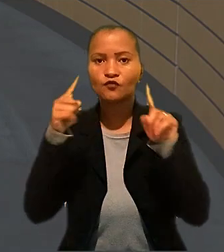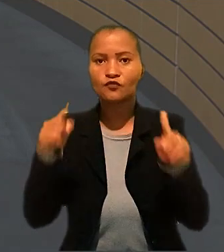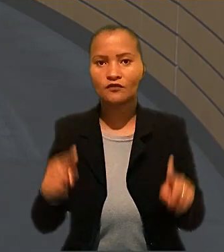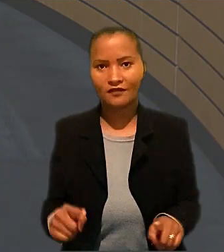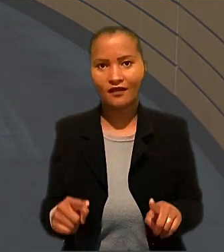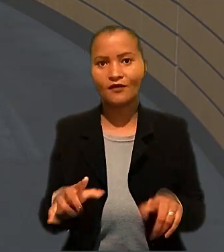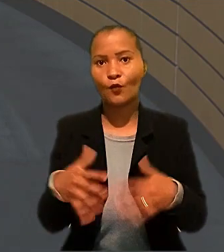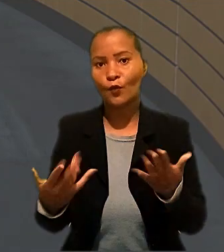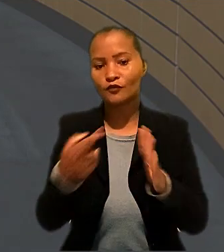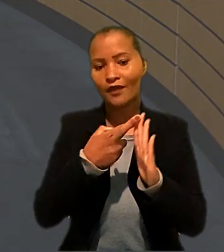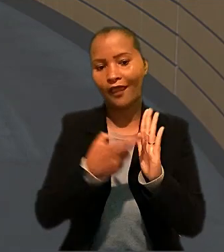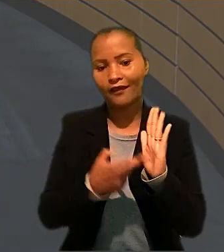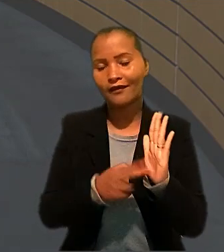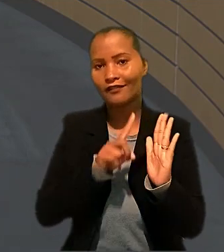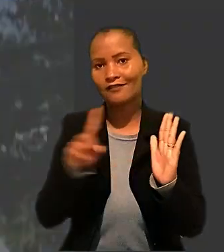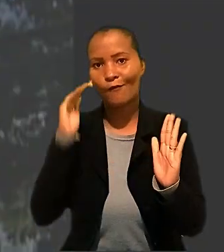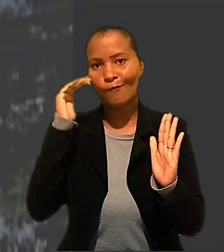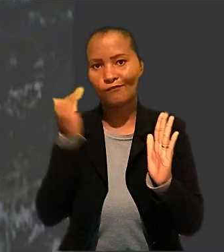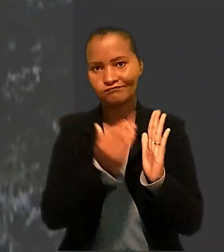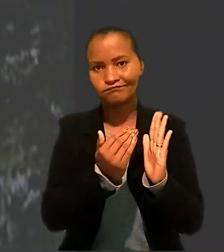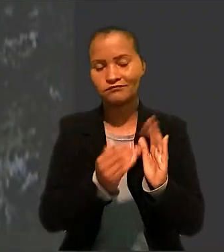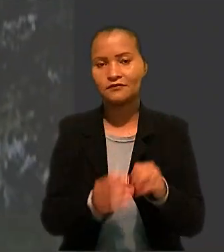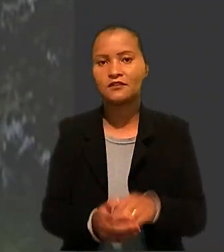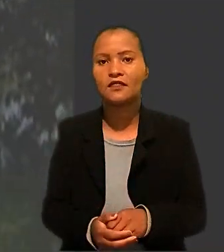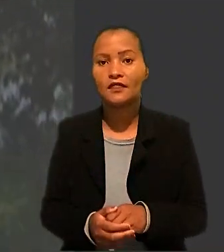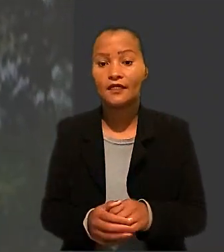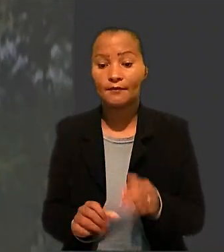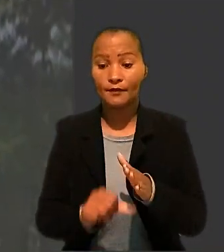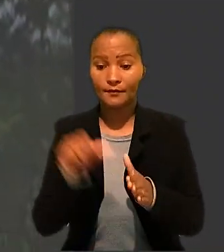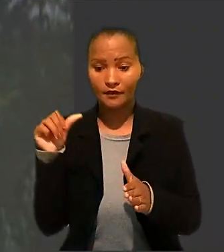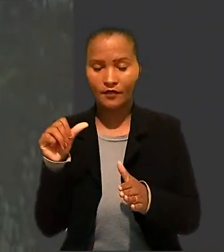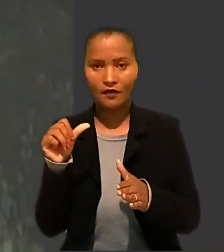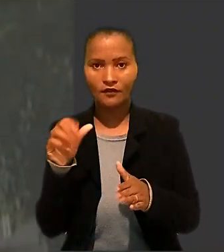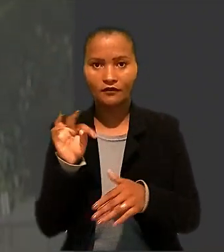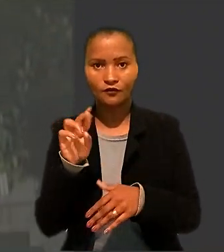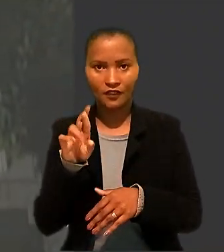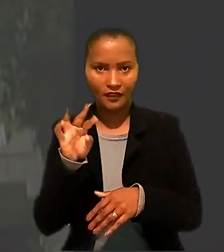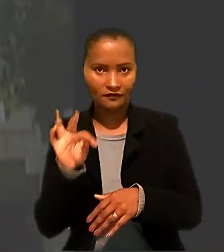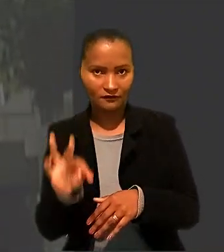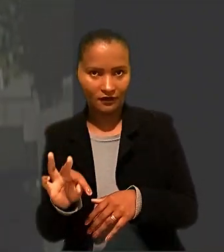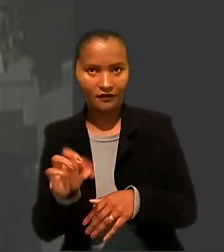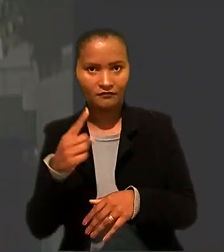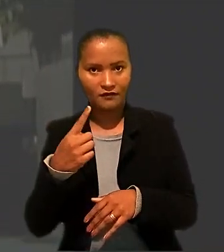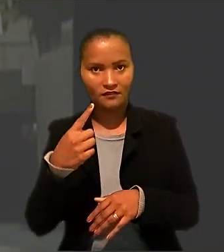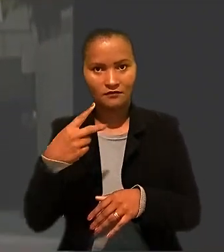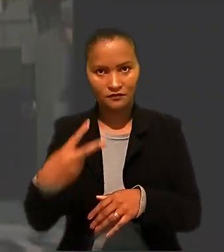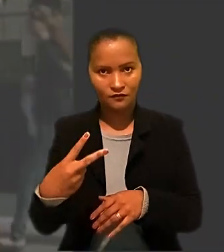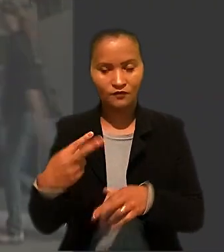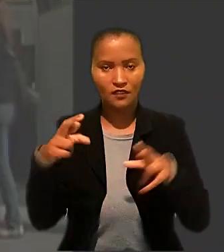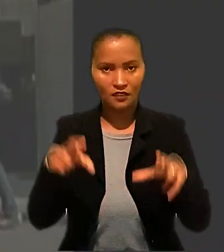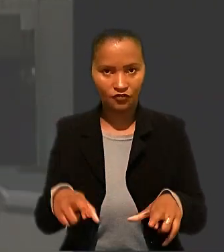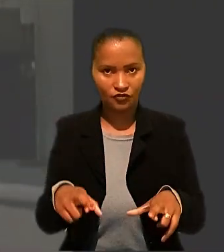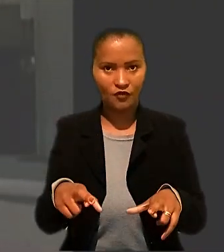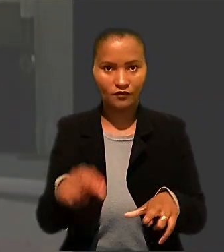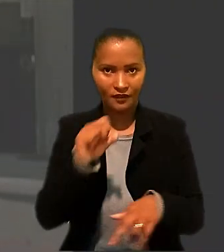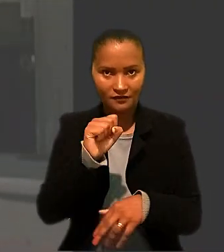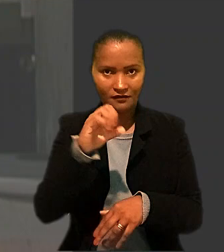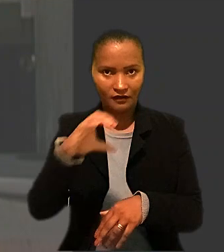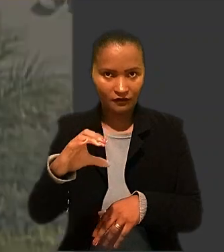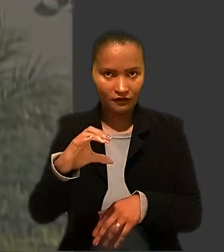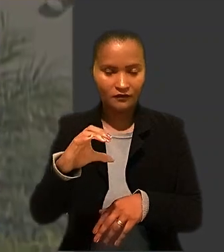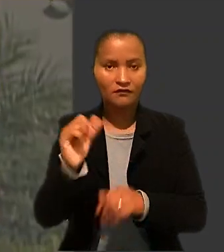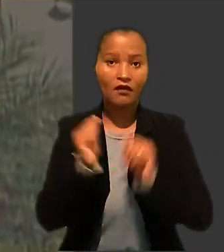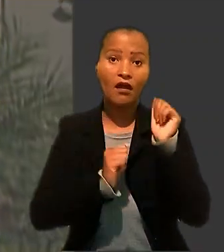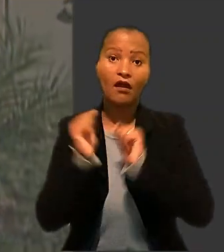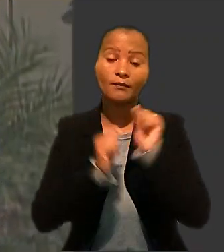em que a regra não foi respeitada. Em primeiro grau e no Tribunal Regional do Trabalho da 12ª Região, em Santa Catarina,